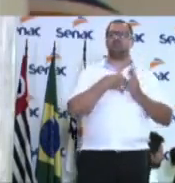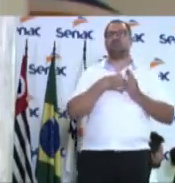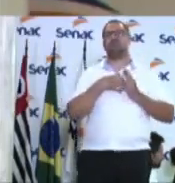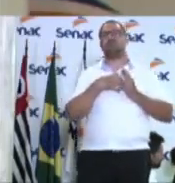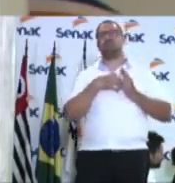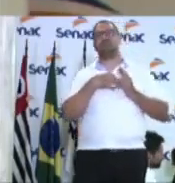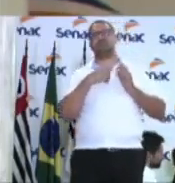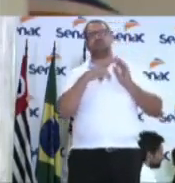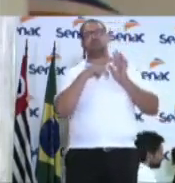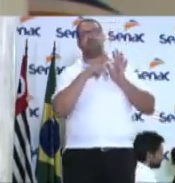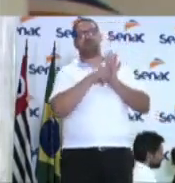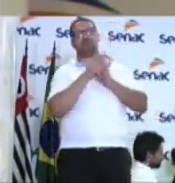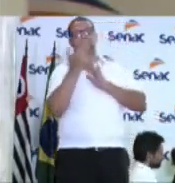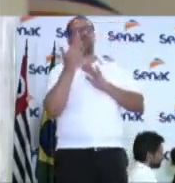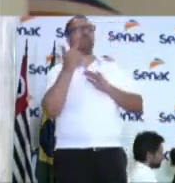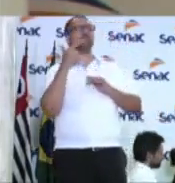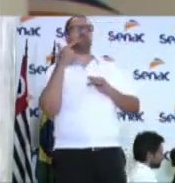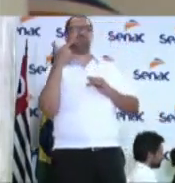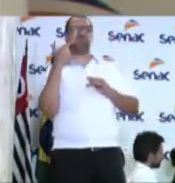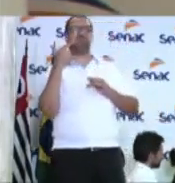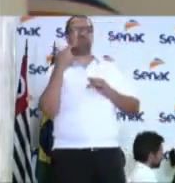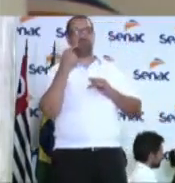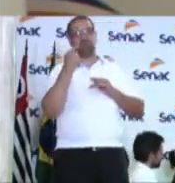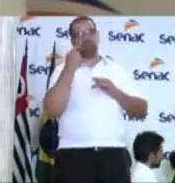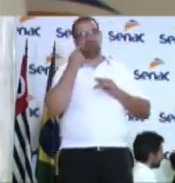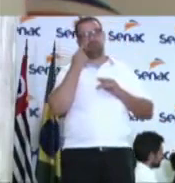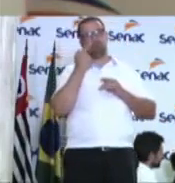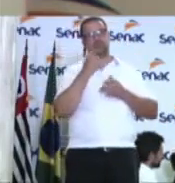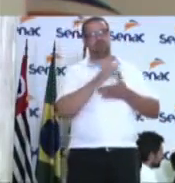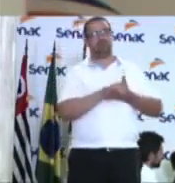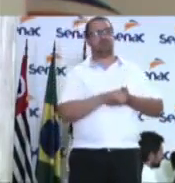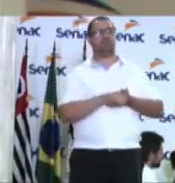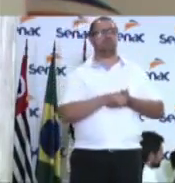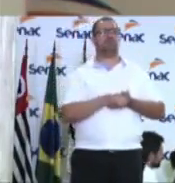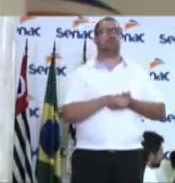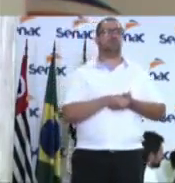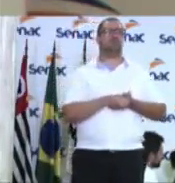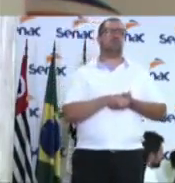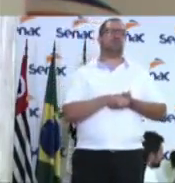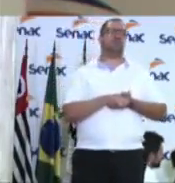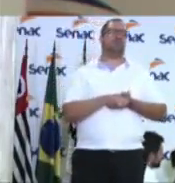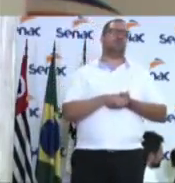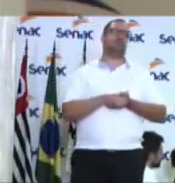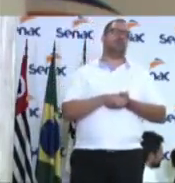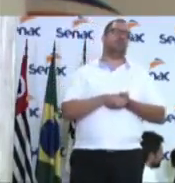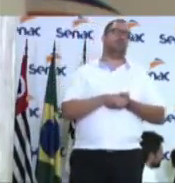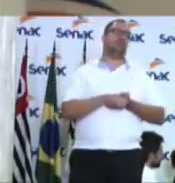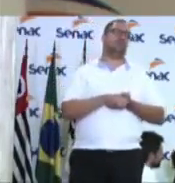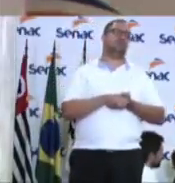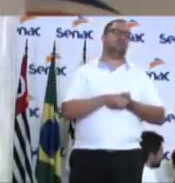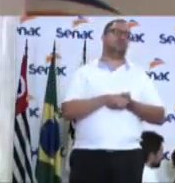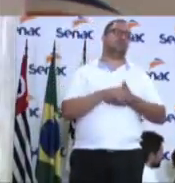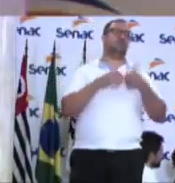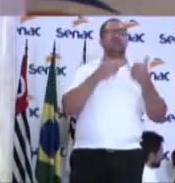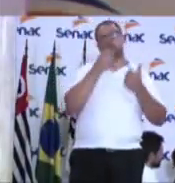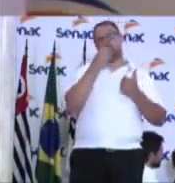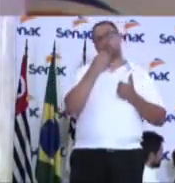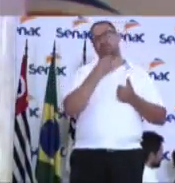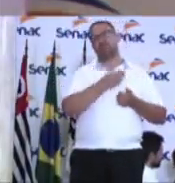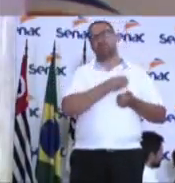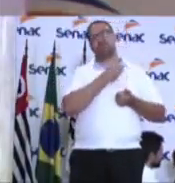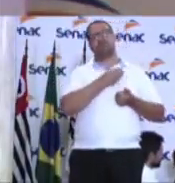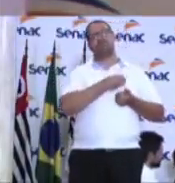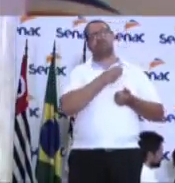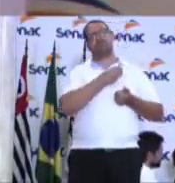de vista que antes elas não pensavam. Então, para mim, assim, é muito bom assim, viver